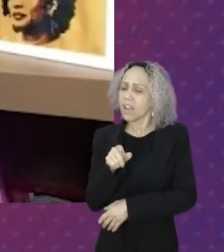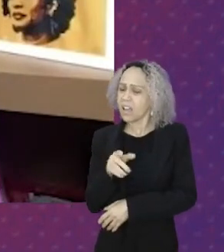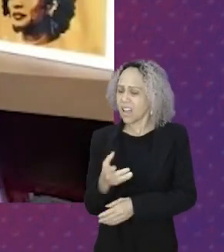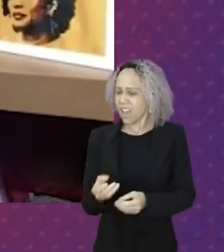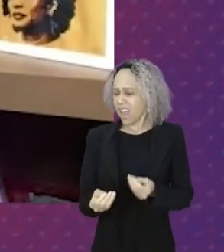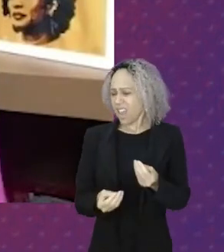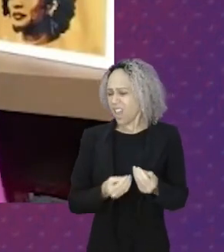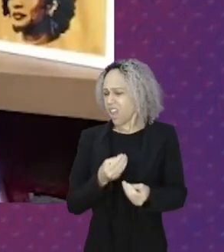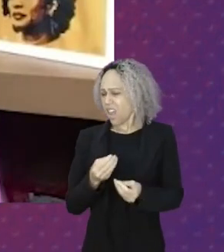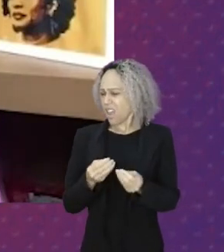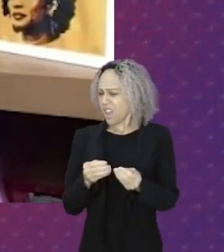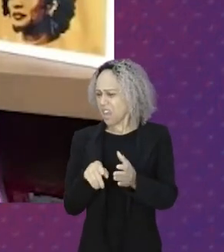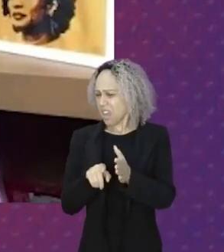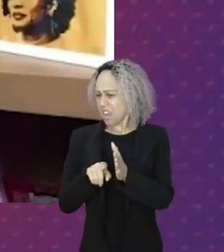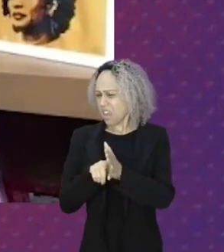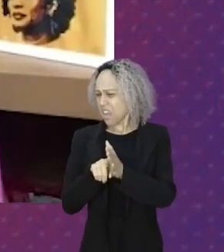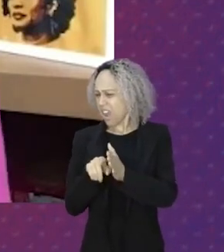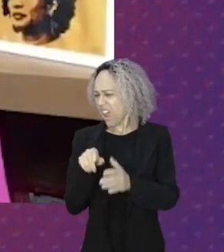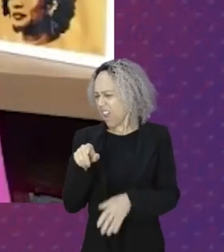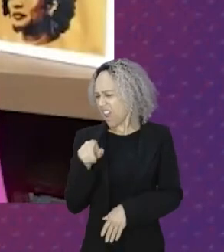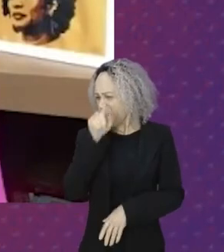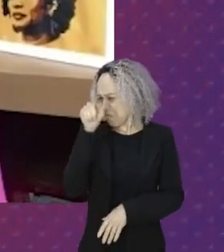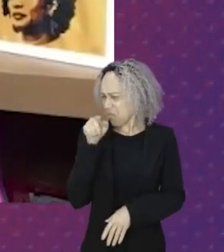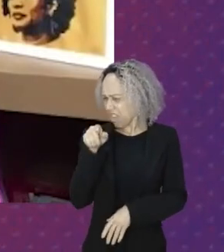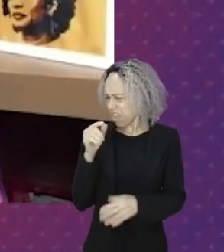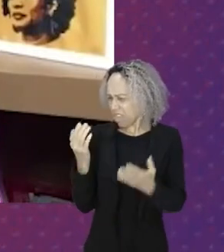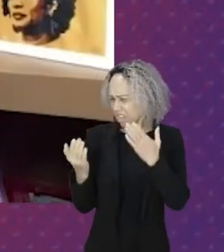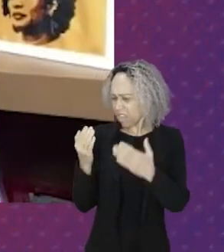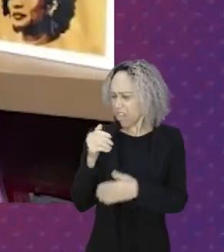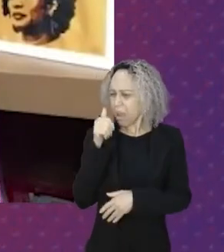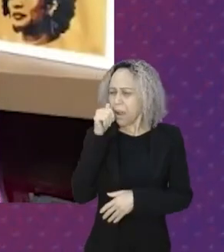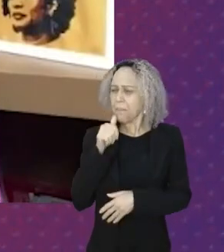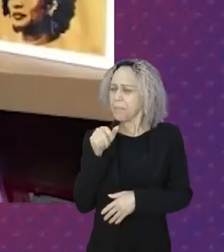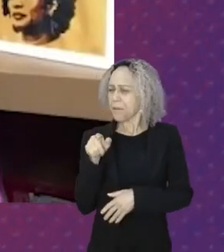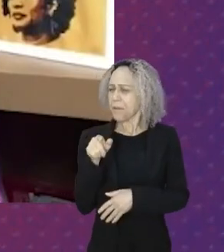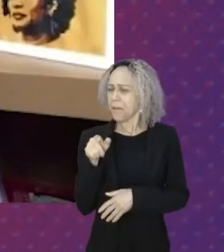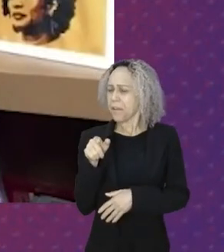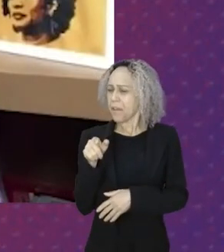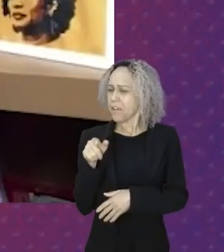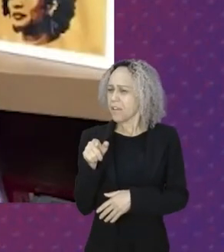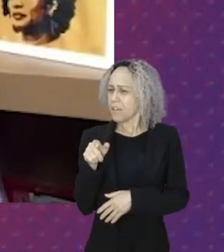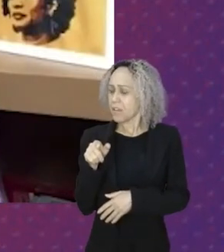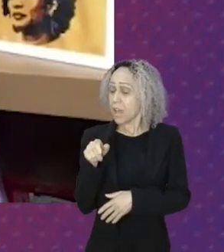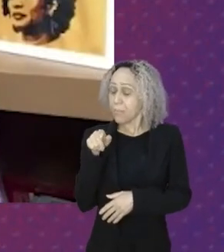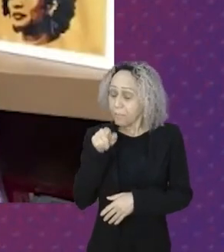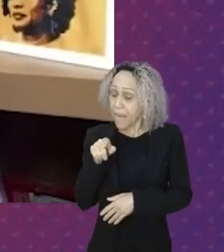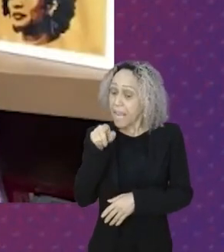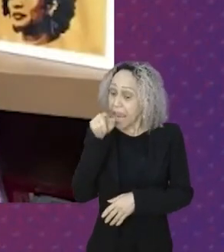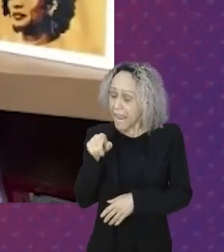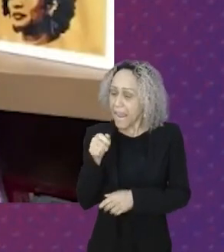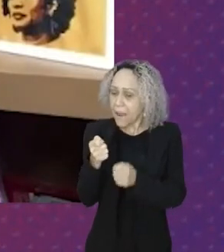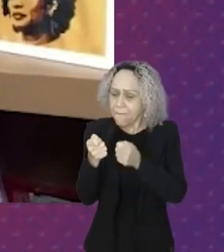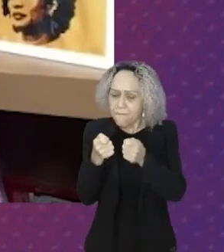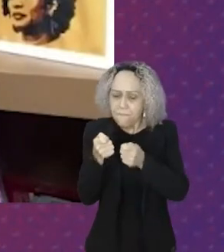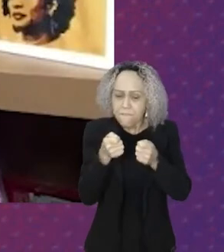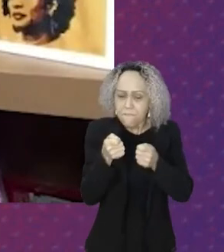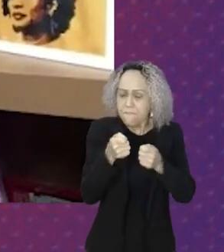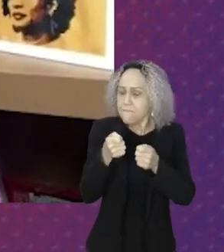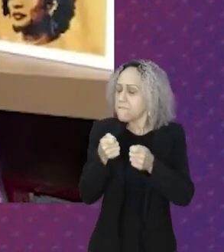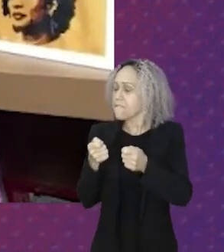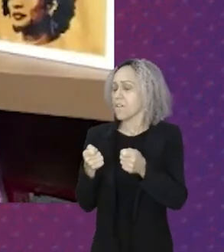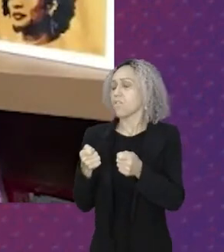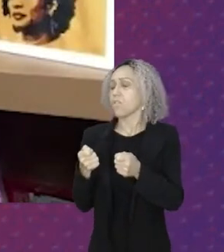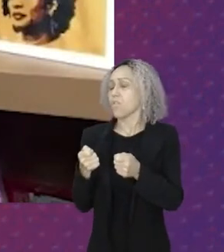foi questionada como agora da governadora, que agiu rapidamente, que controlou rapidamente todo o processo